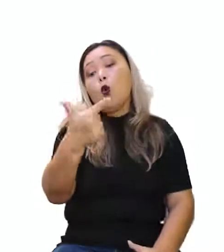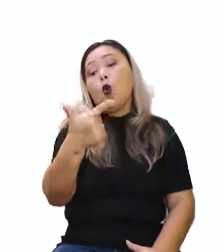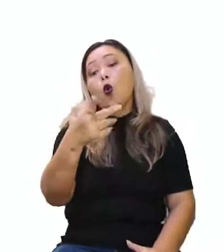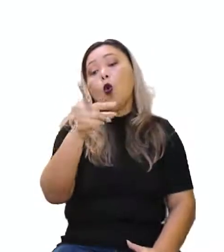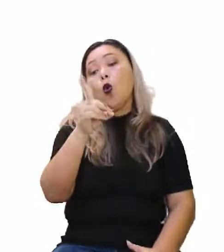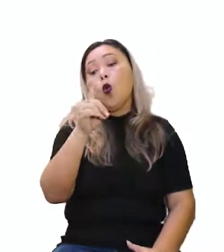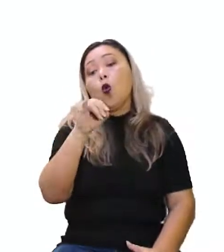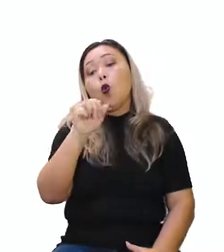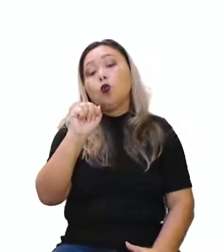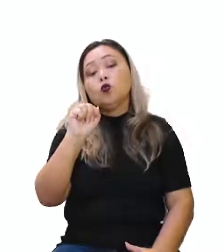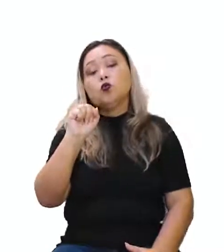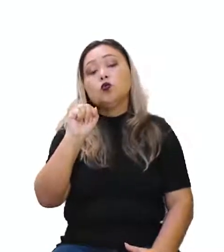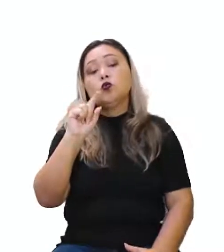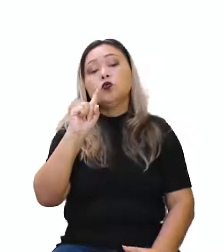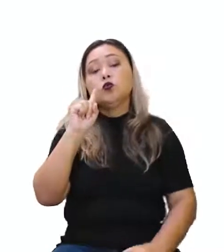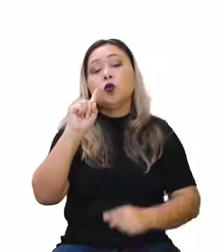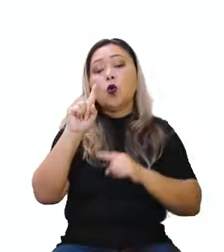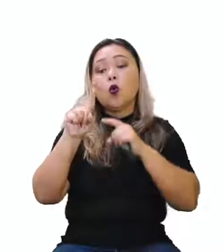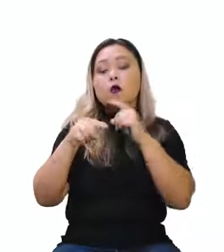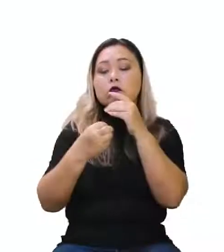filhotes nascem,